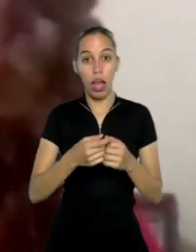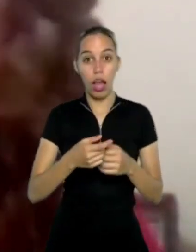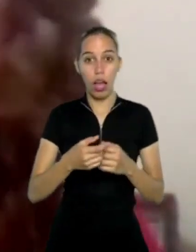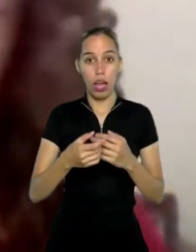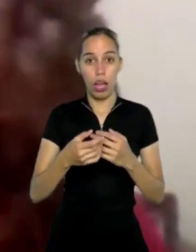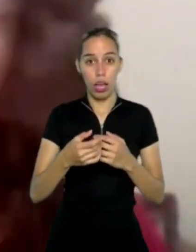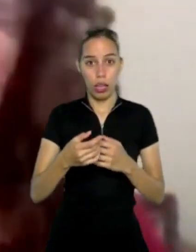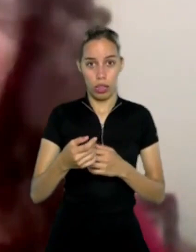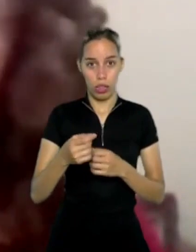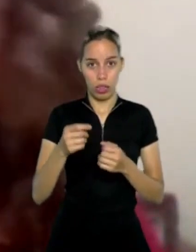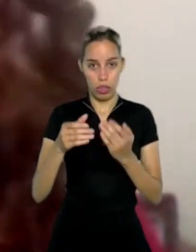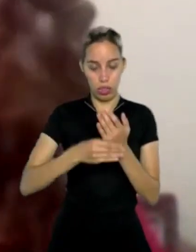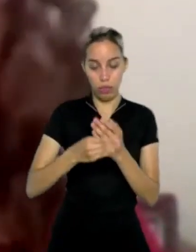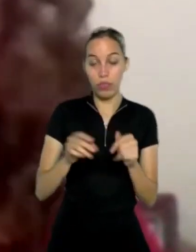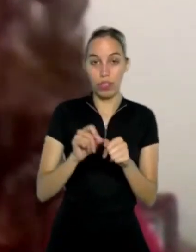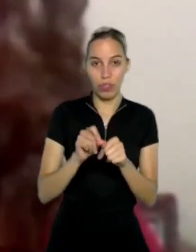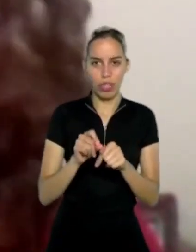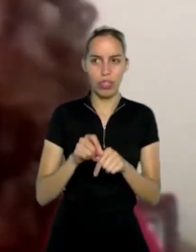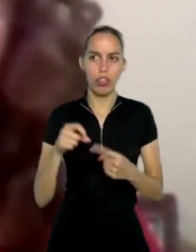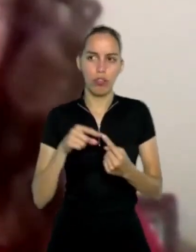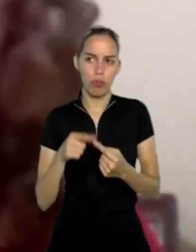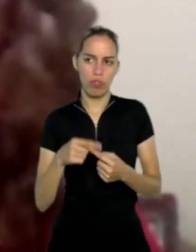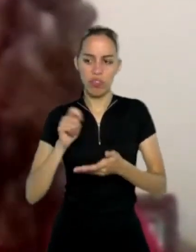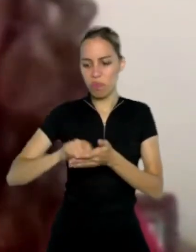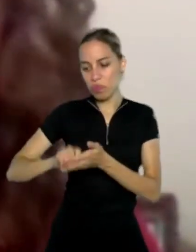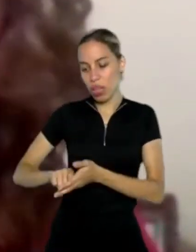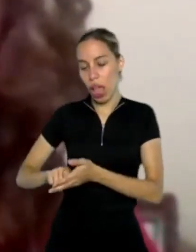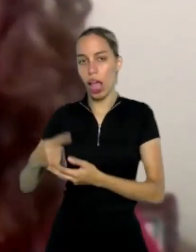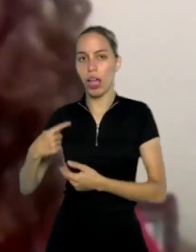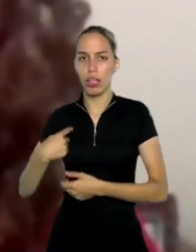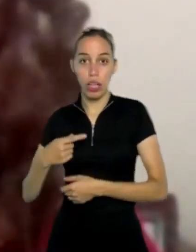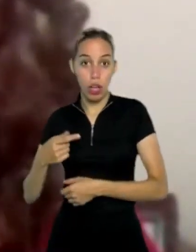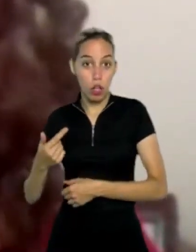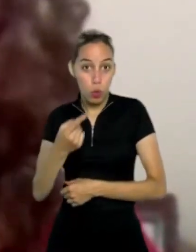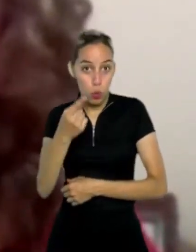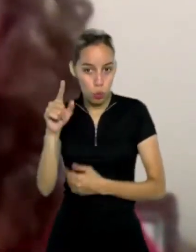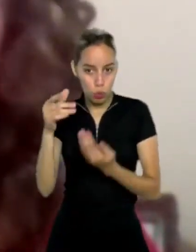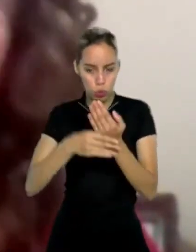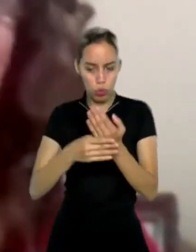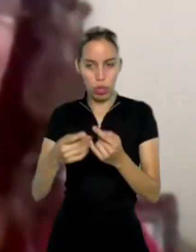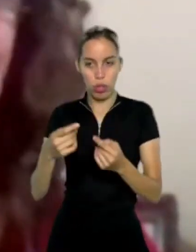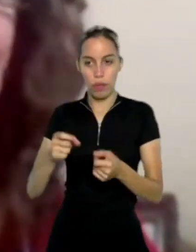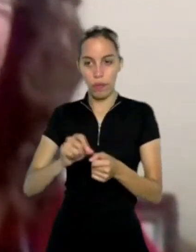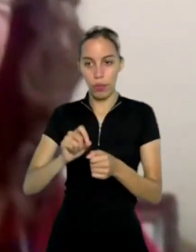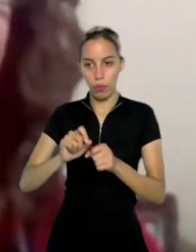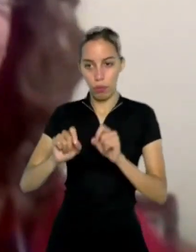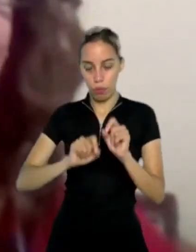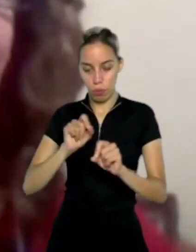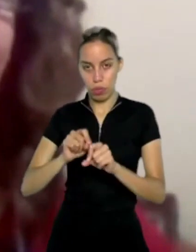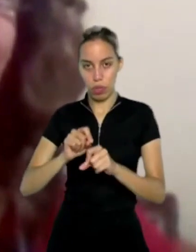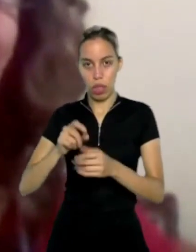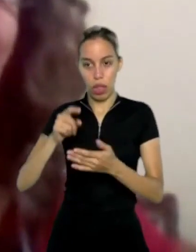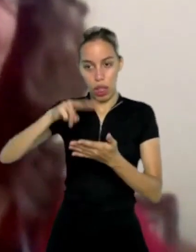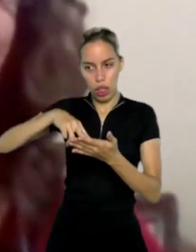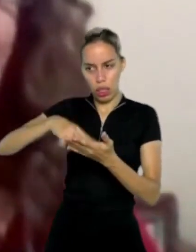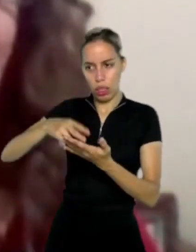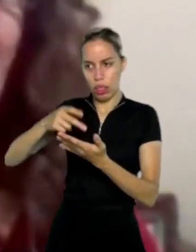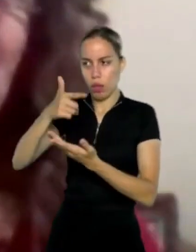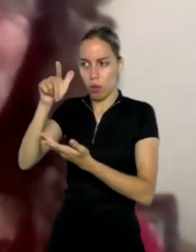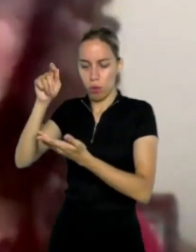queria aprender mais técnica, tá? Aí comecei a ler muito mais autoras contemporâneas e tal. E